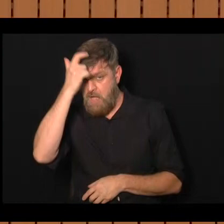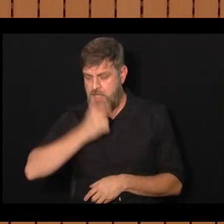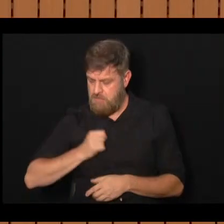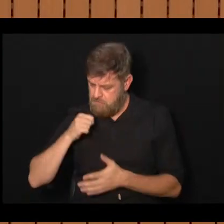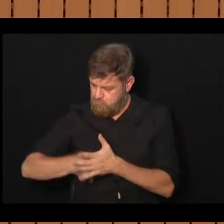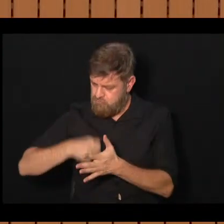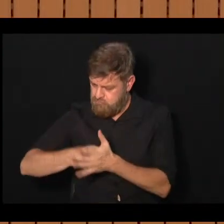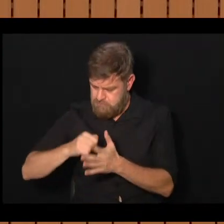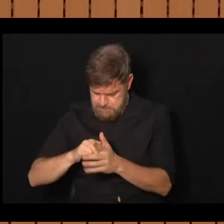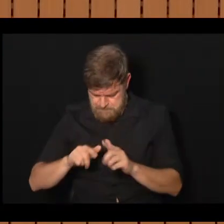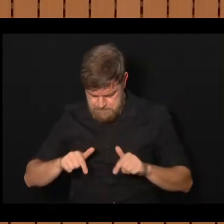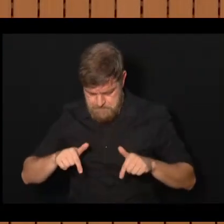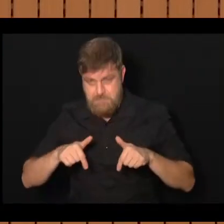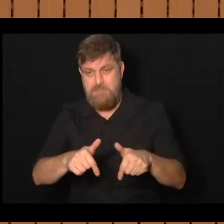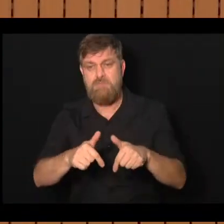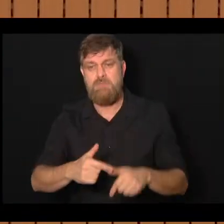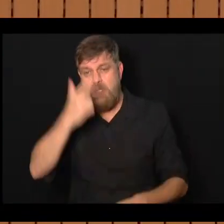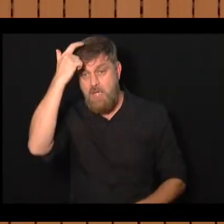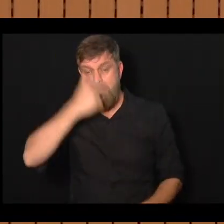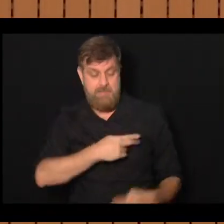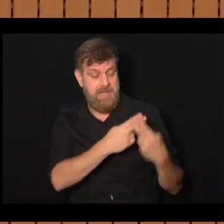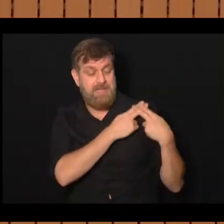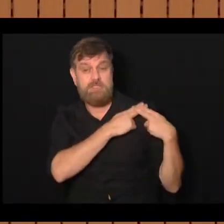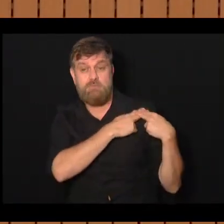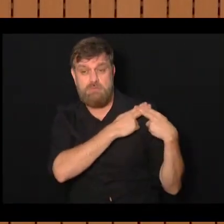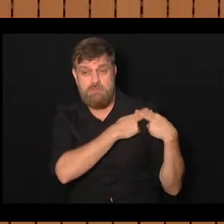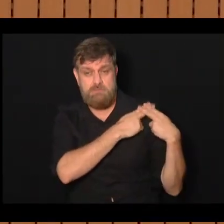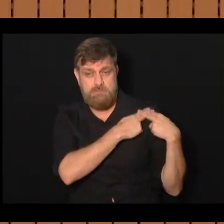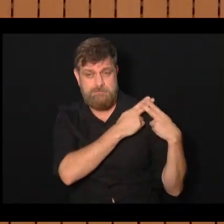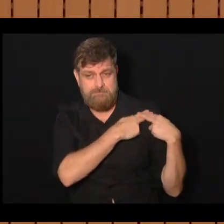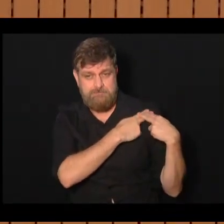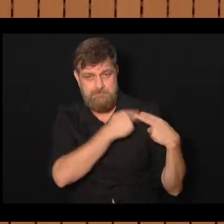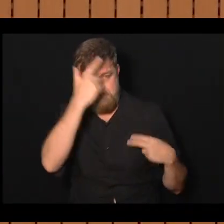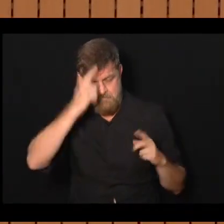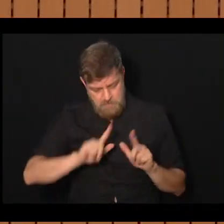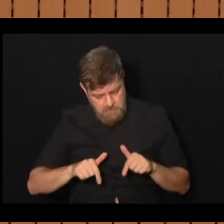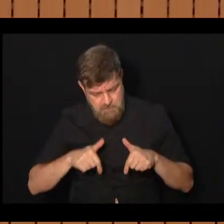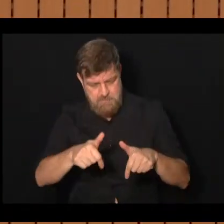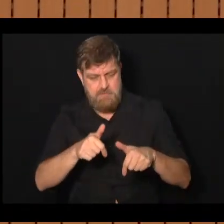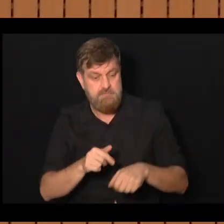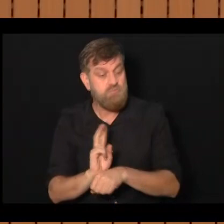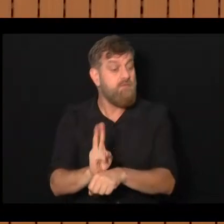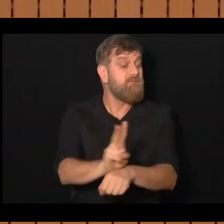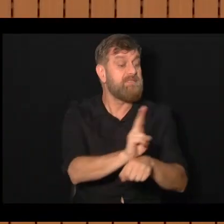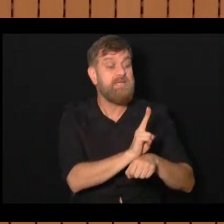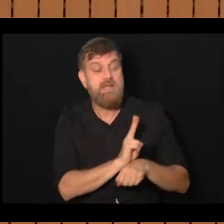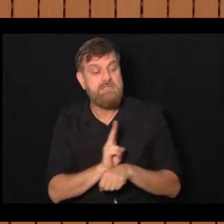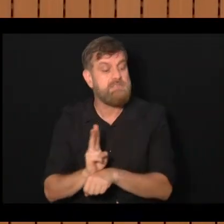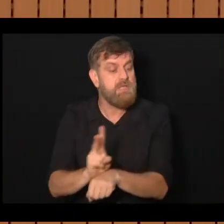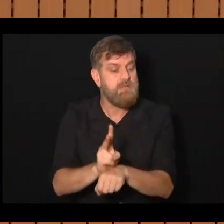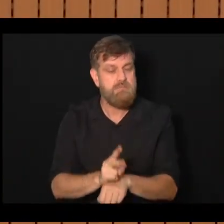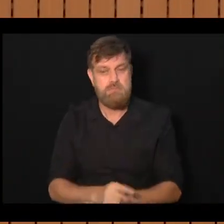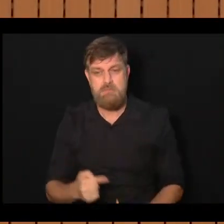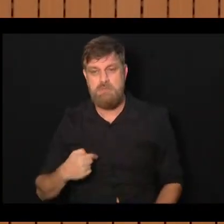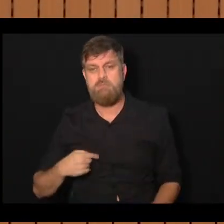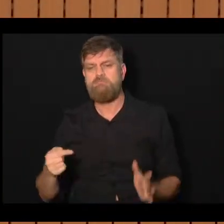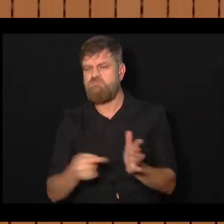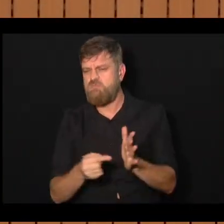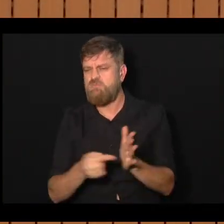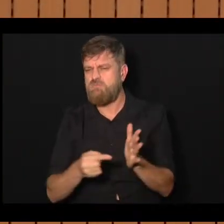continuar cumprindo o meu papel e vou continuar fiscalizando e vou continuar